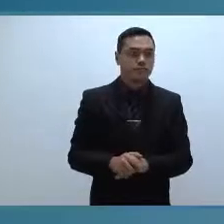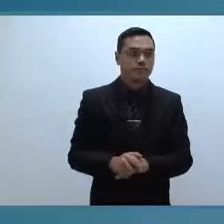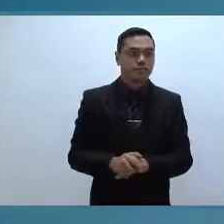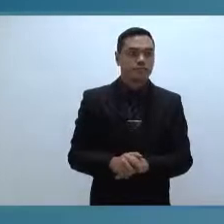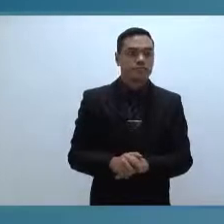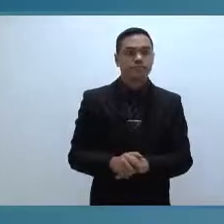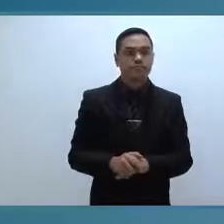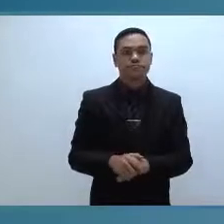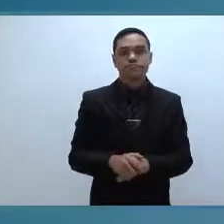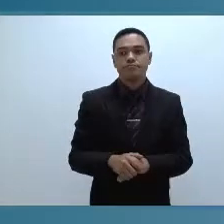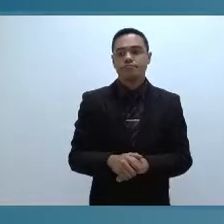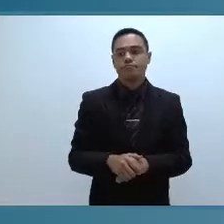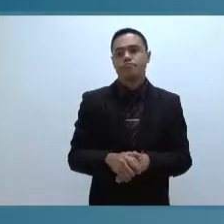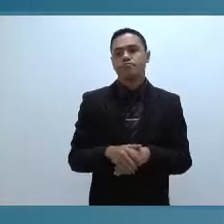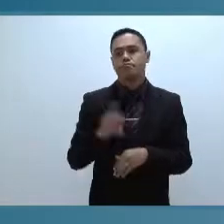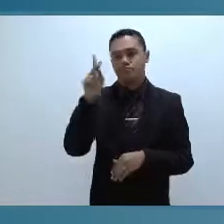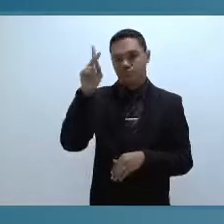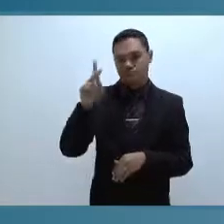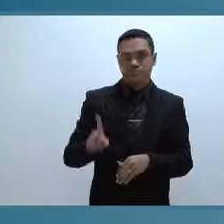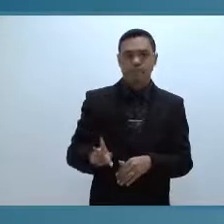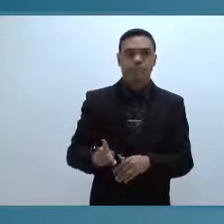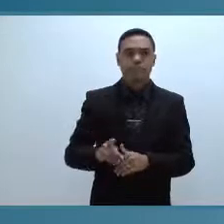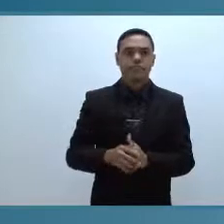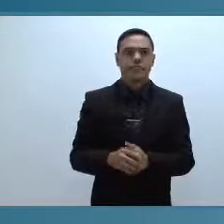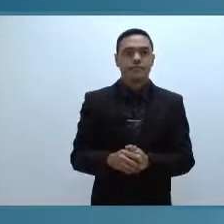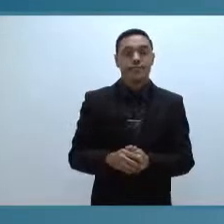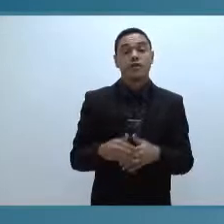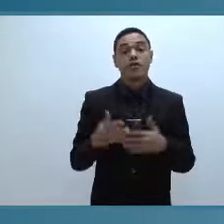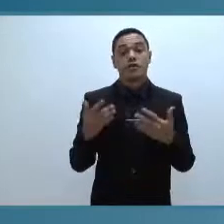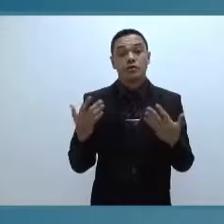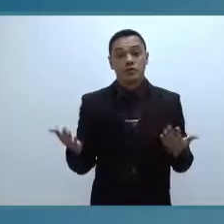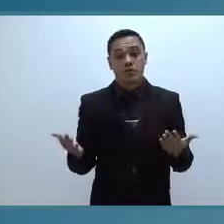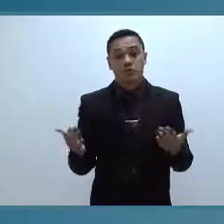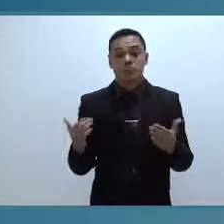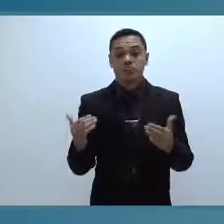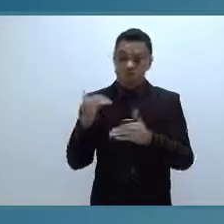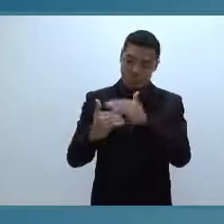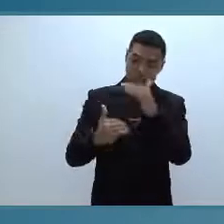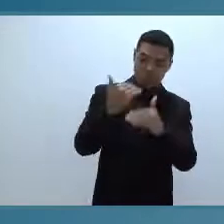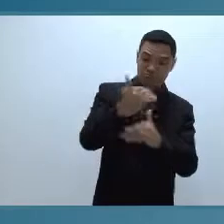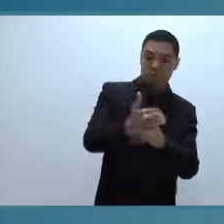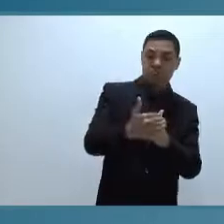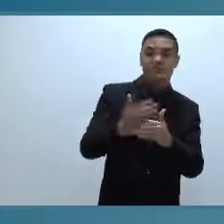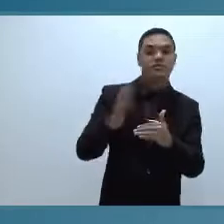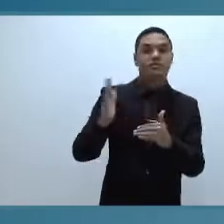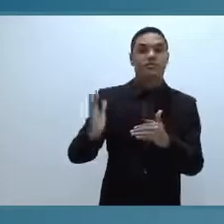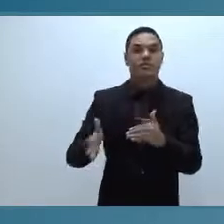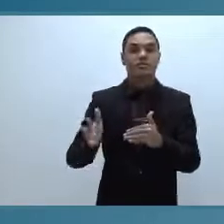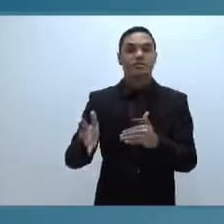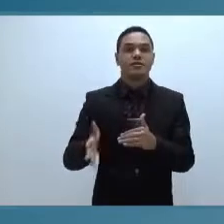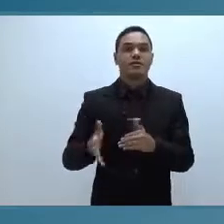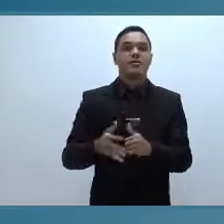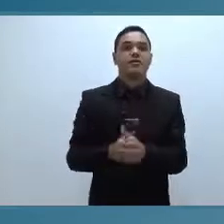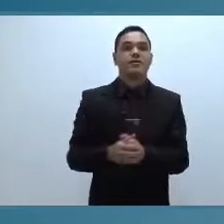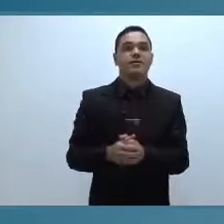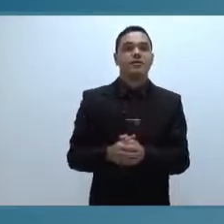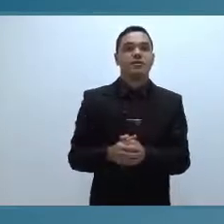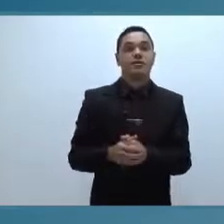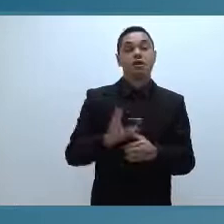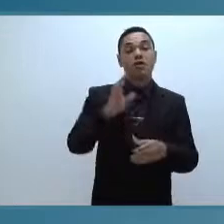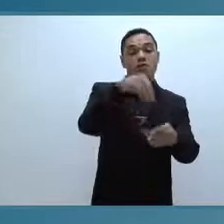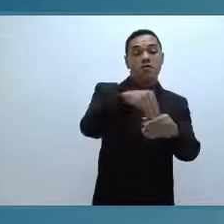Bom, a gente já tinha afirmado, já tínhamos ultrapassado essa fase. Já tínhamos ultrapassado, nós estamos em